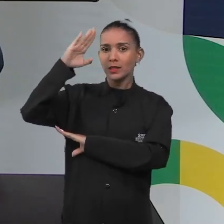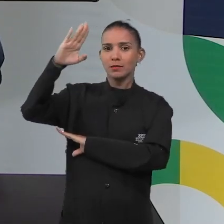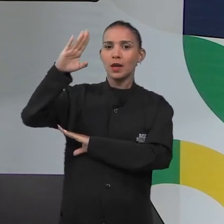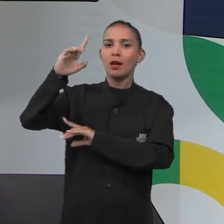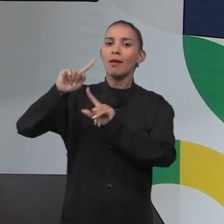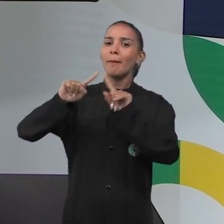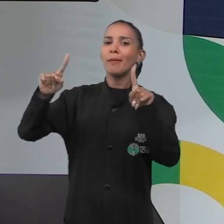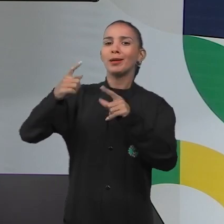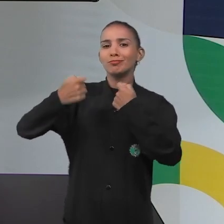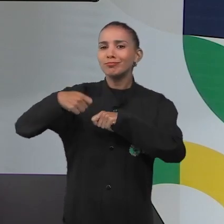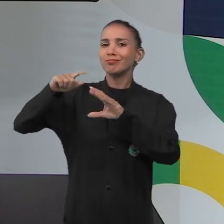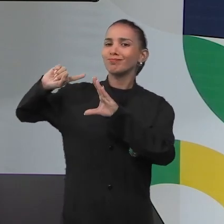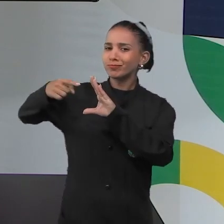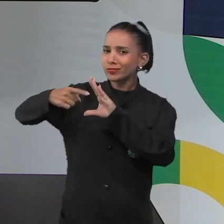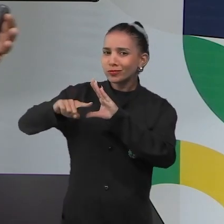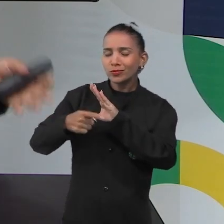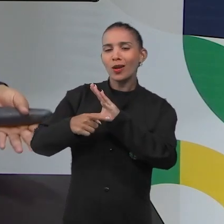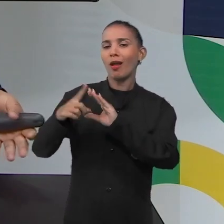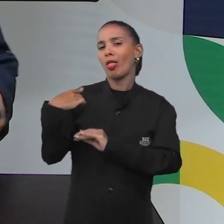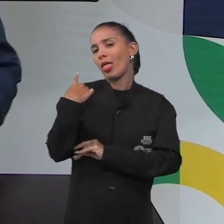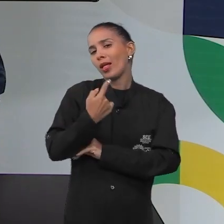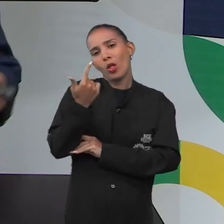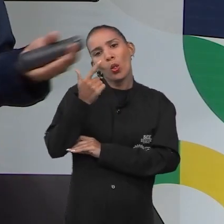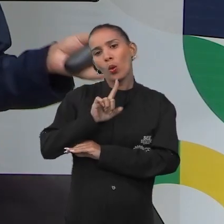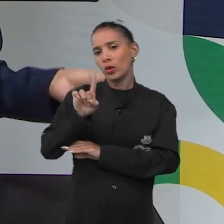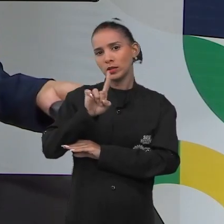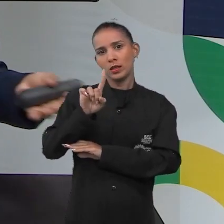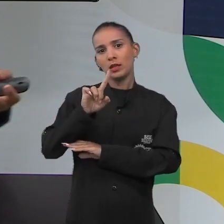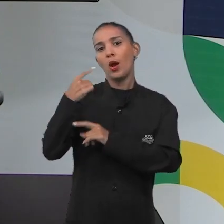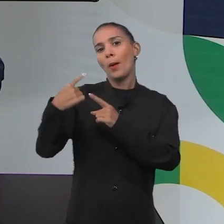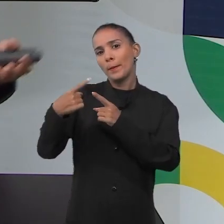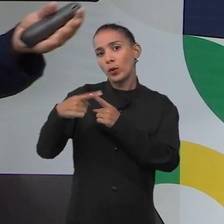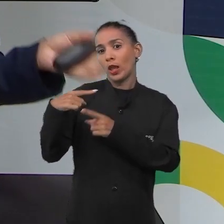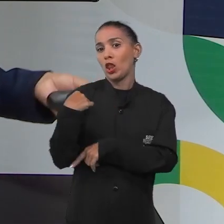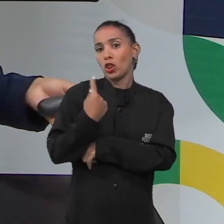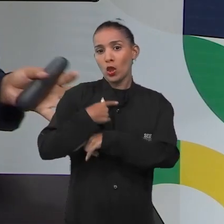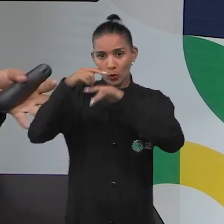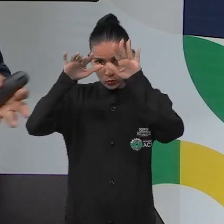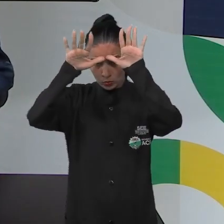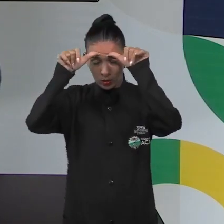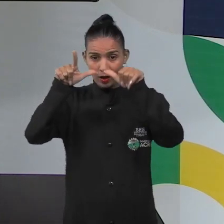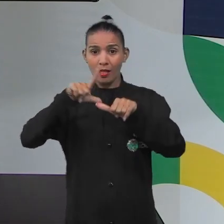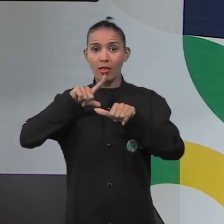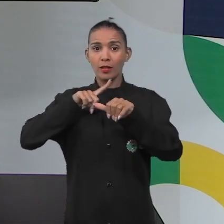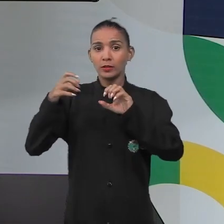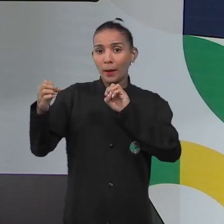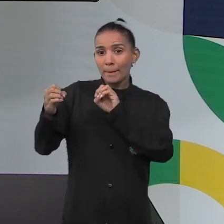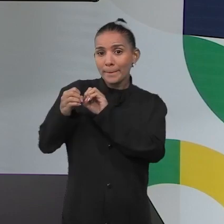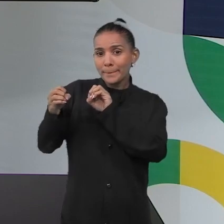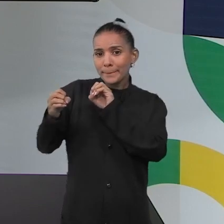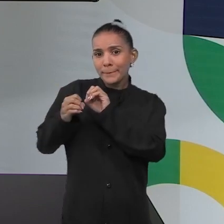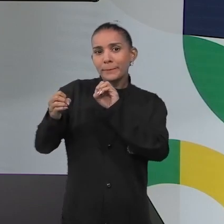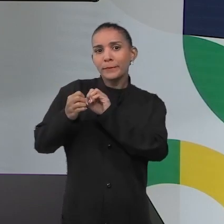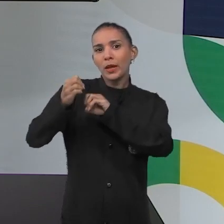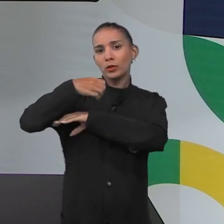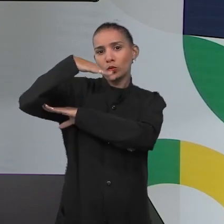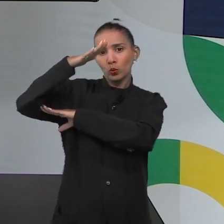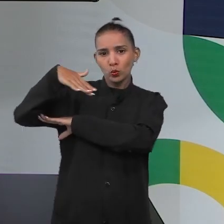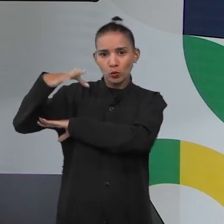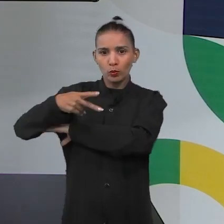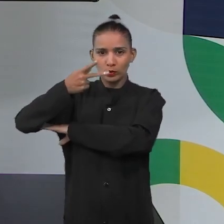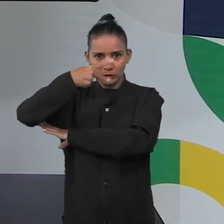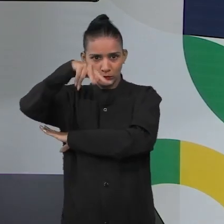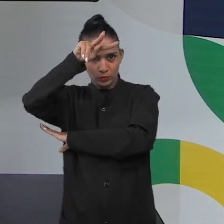por causa daquela questão aí que o Acre tem com a proximidade, né, que nós temos com a proximidade aí da Cordilheira dos Andes. Certo,